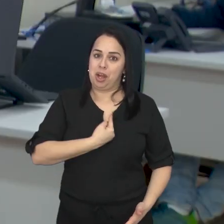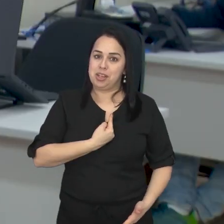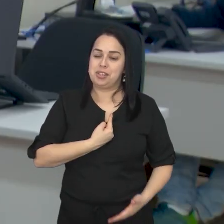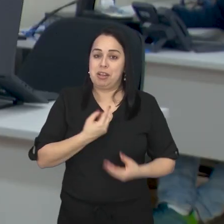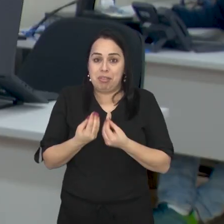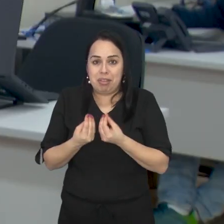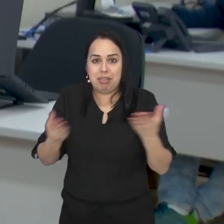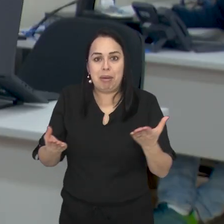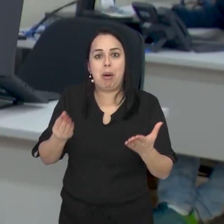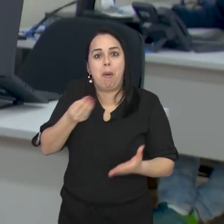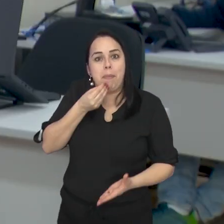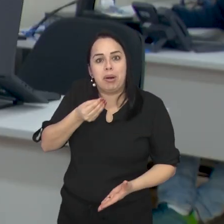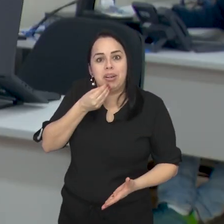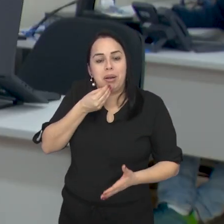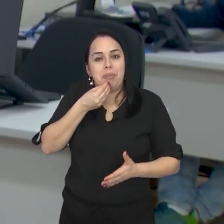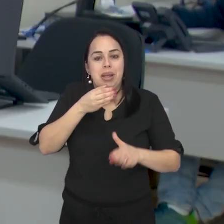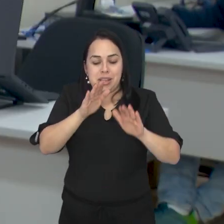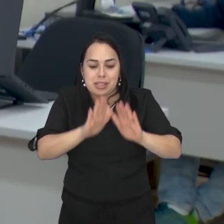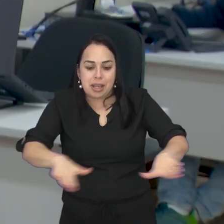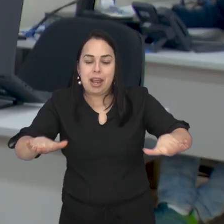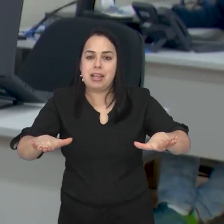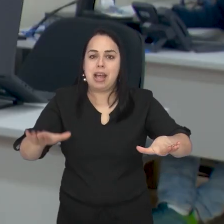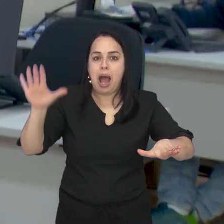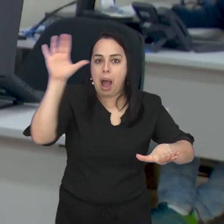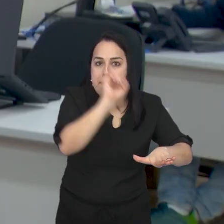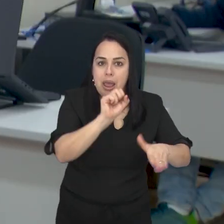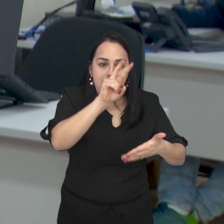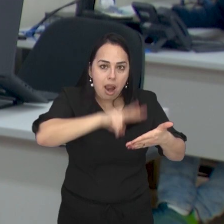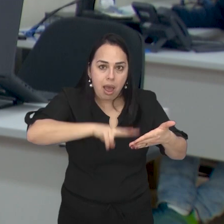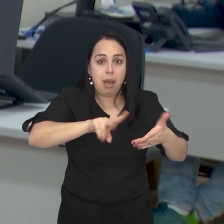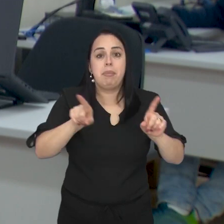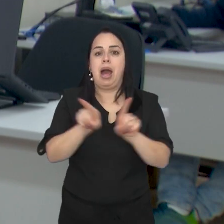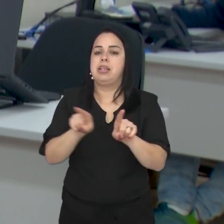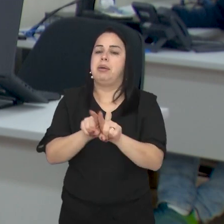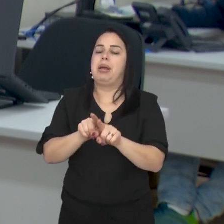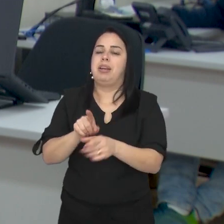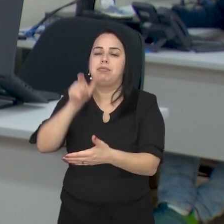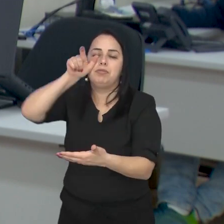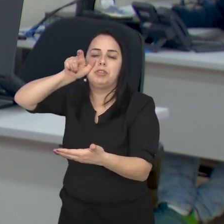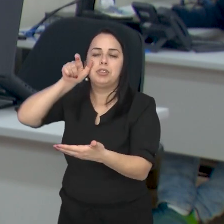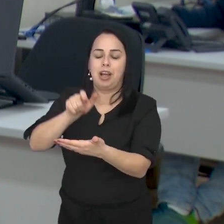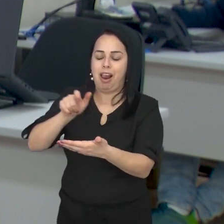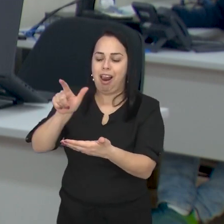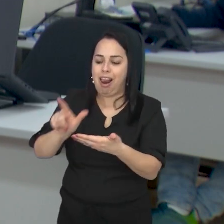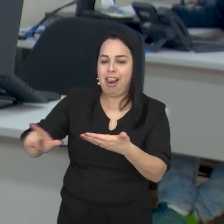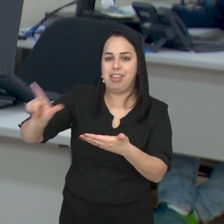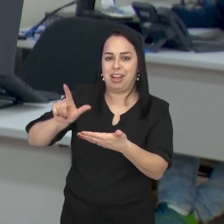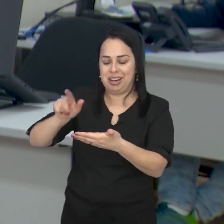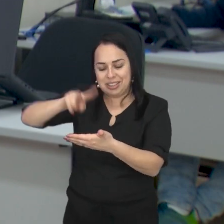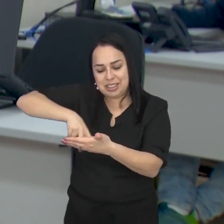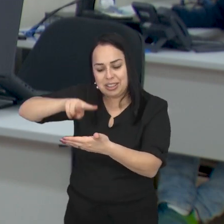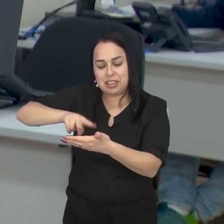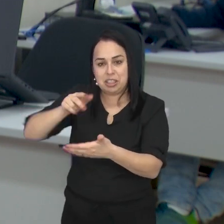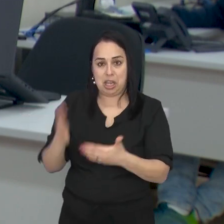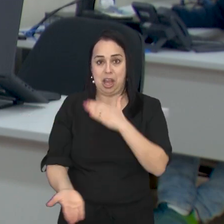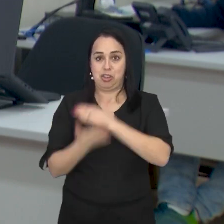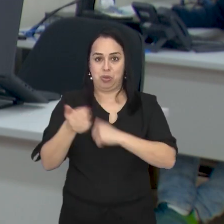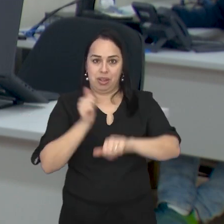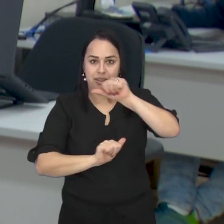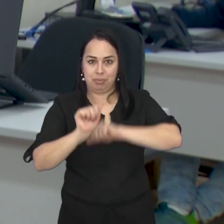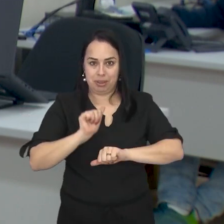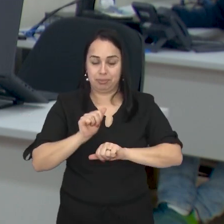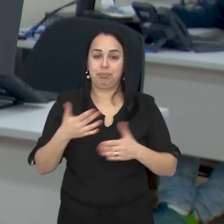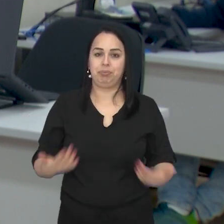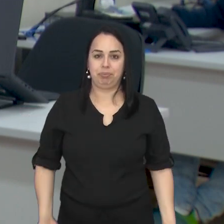e que a gente possa garantir condições para que as crianças brasileiras não só aprendam a ler, mas também tenham gosto pela leitura, que